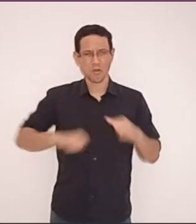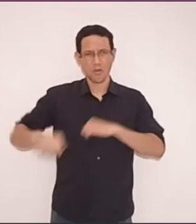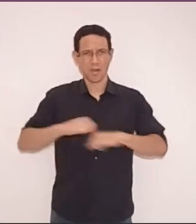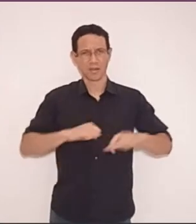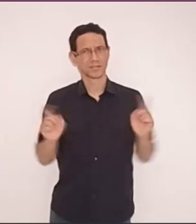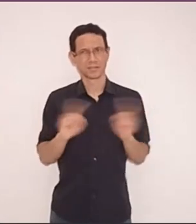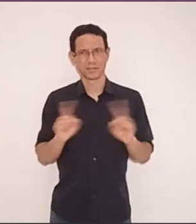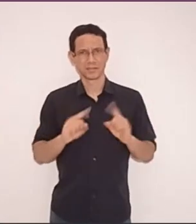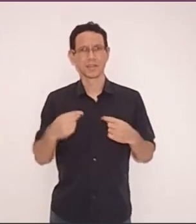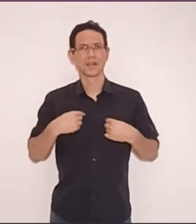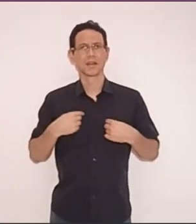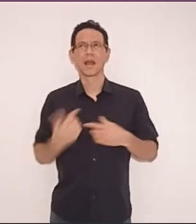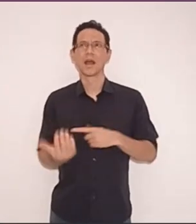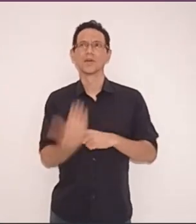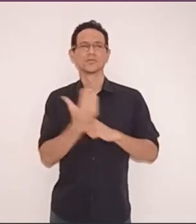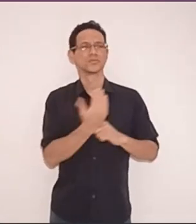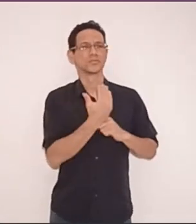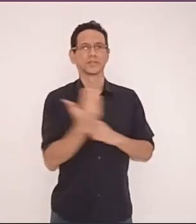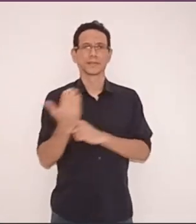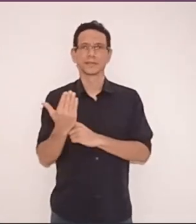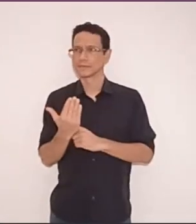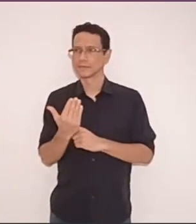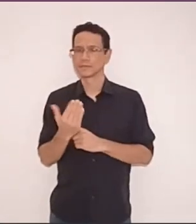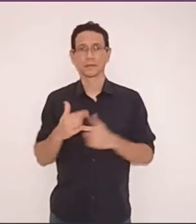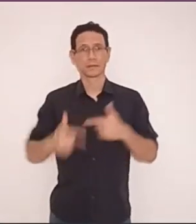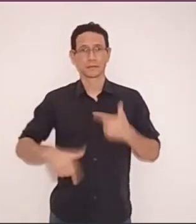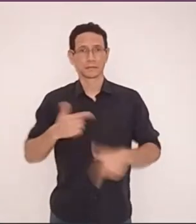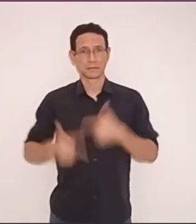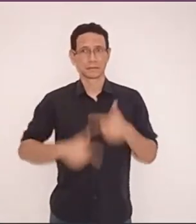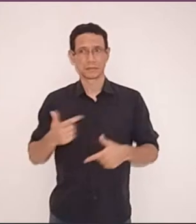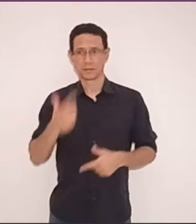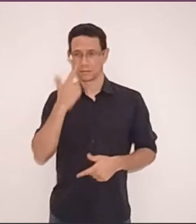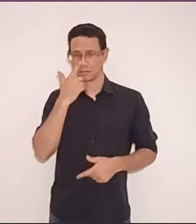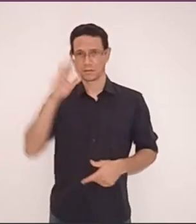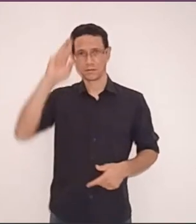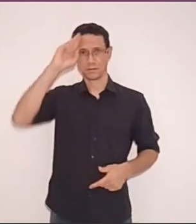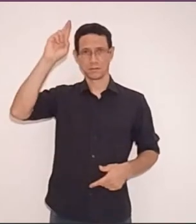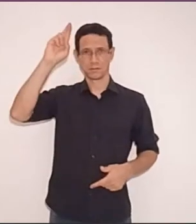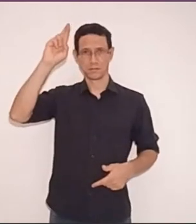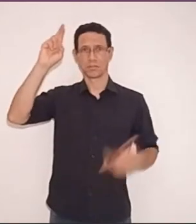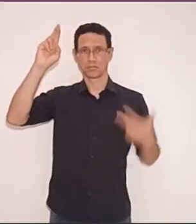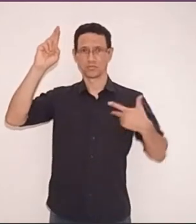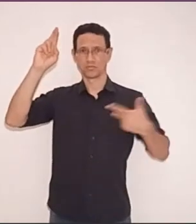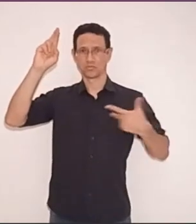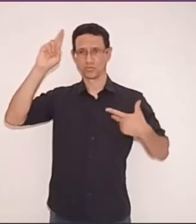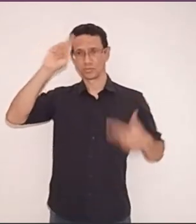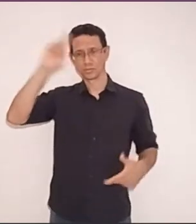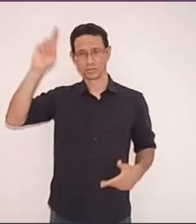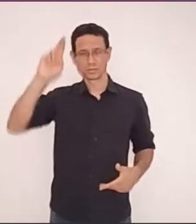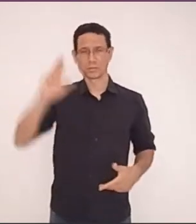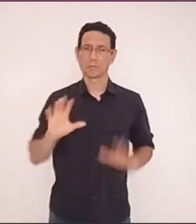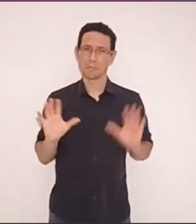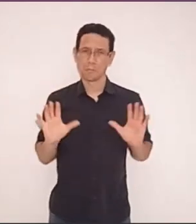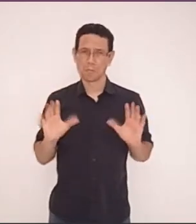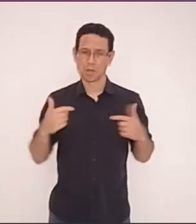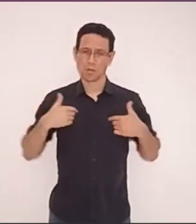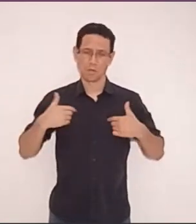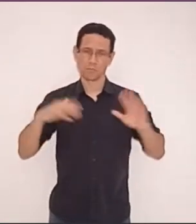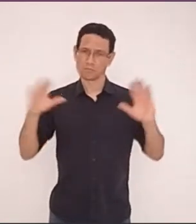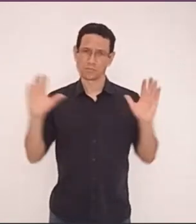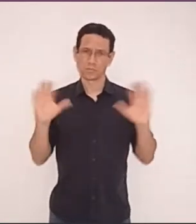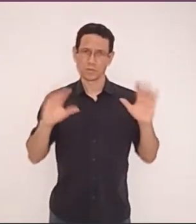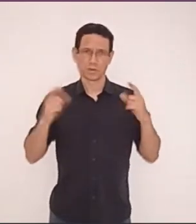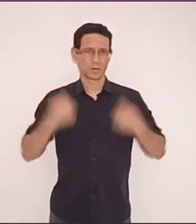comprou como a a trabalhadora doméstica encarada como se fosse propriedade privada da família não sou eu eu